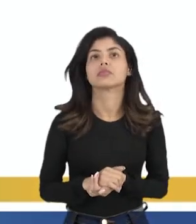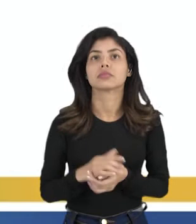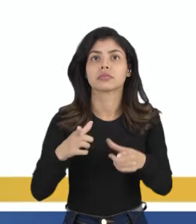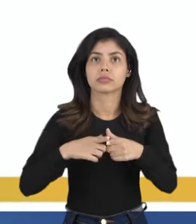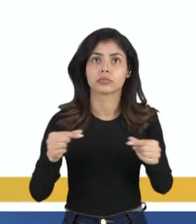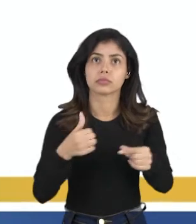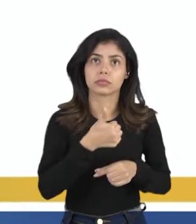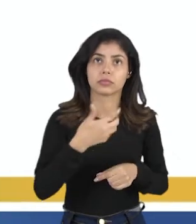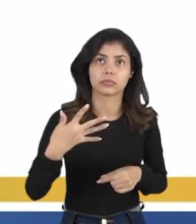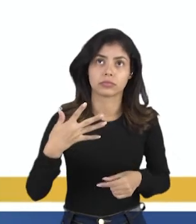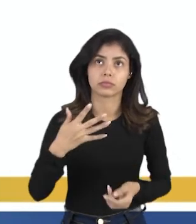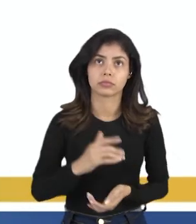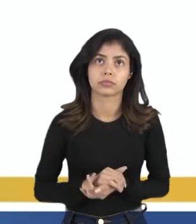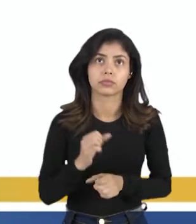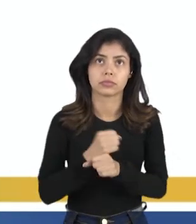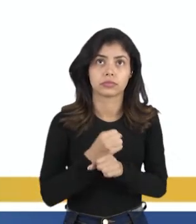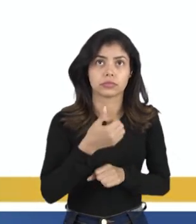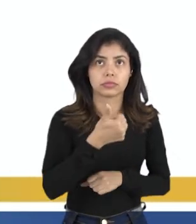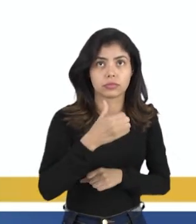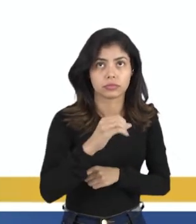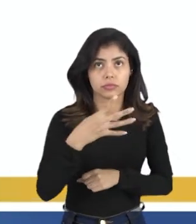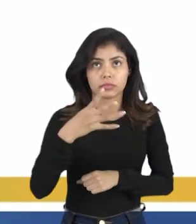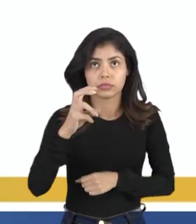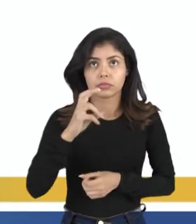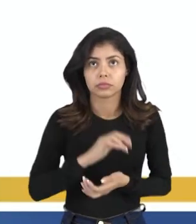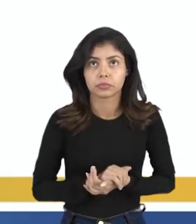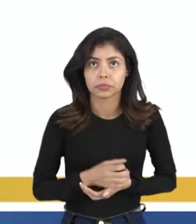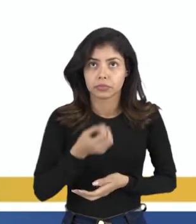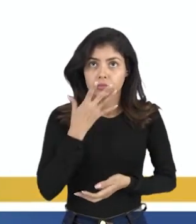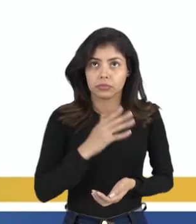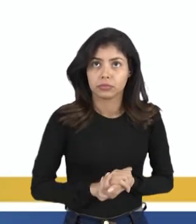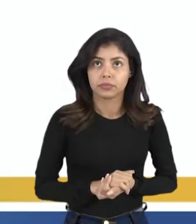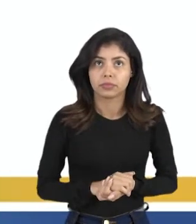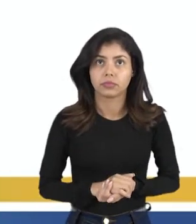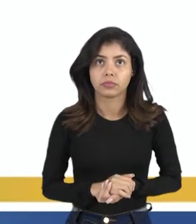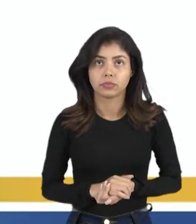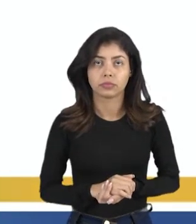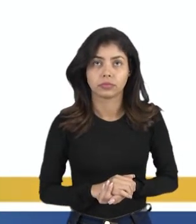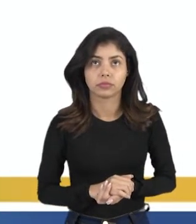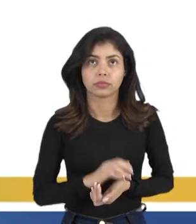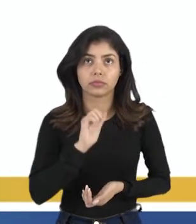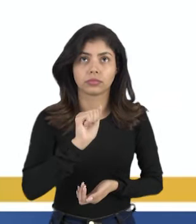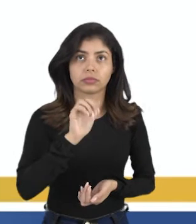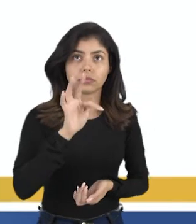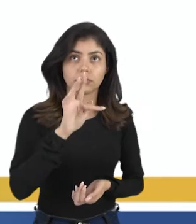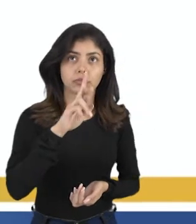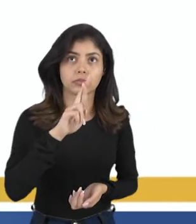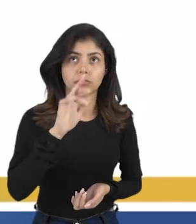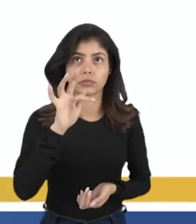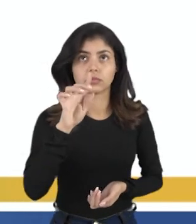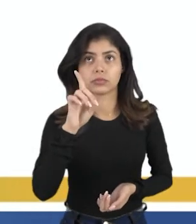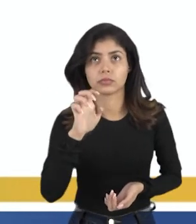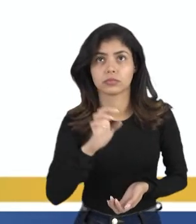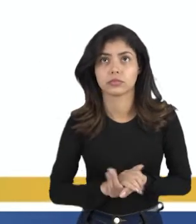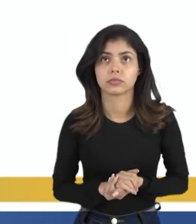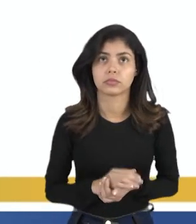contra o Japão em 14 de agosto de 1945, o fotógrafo Alfred